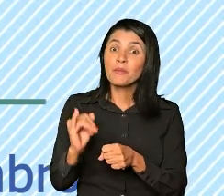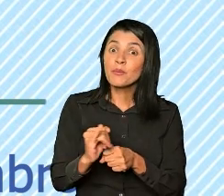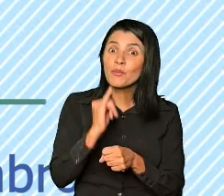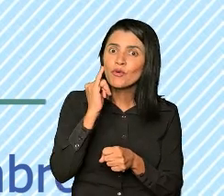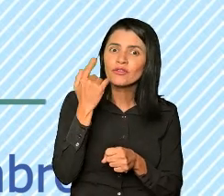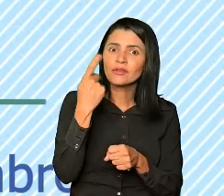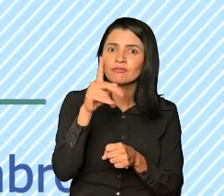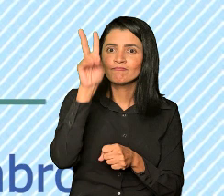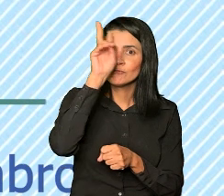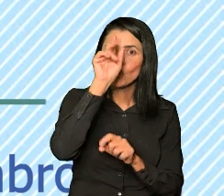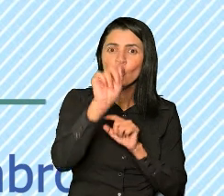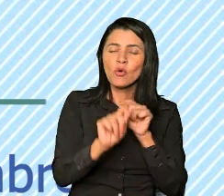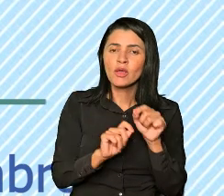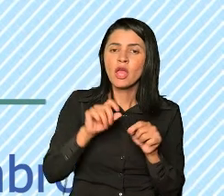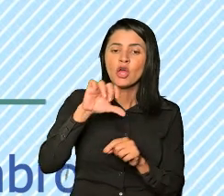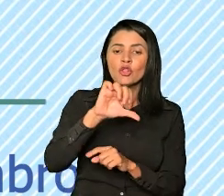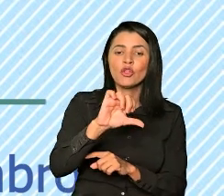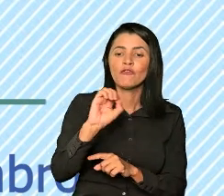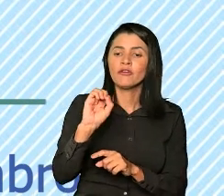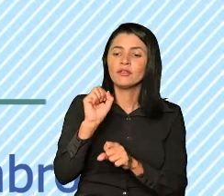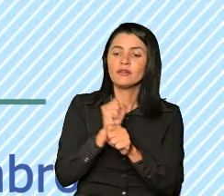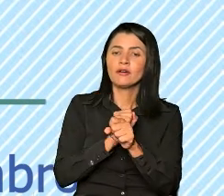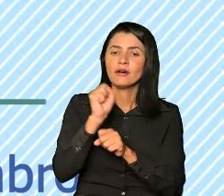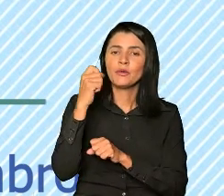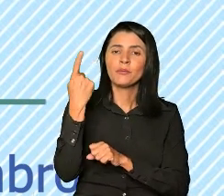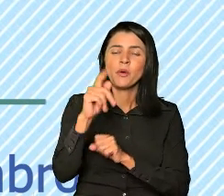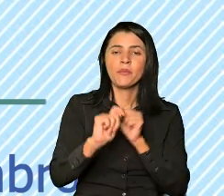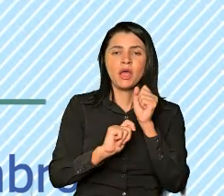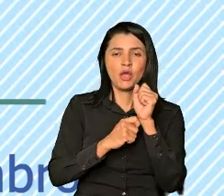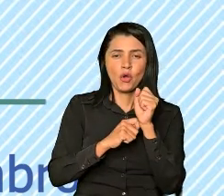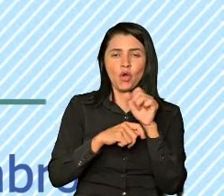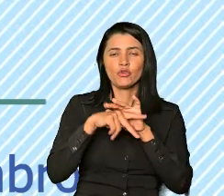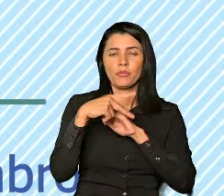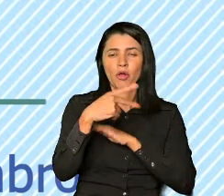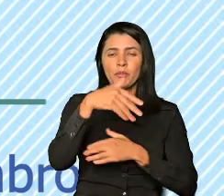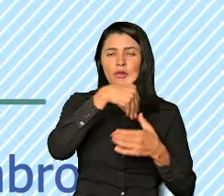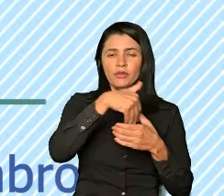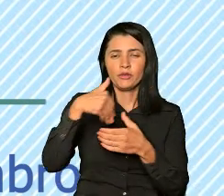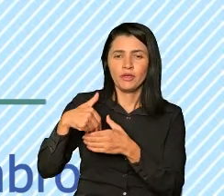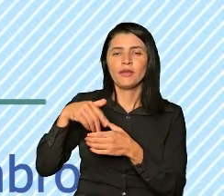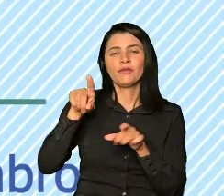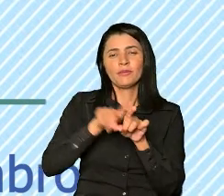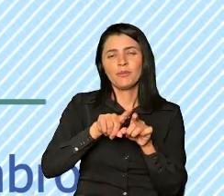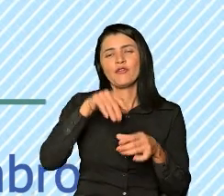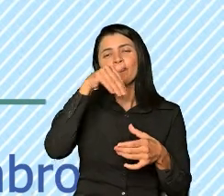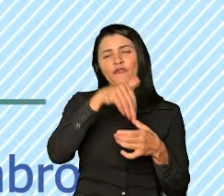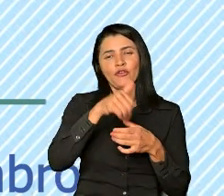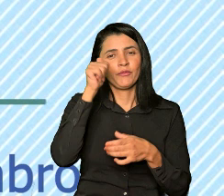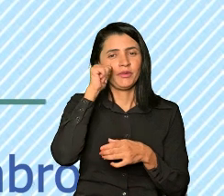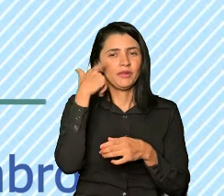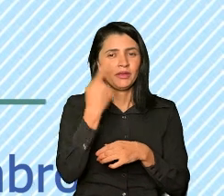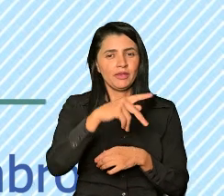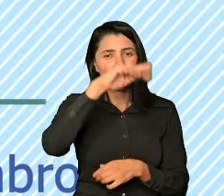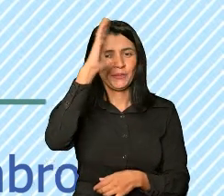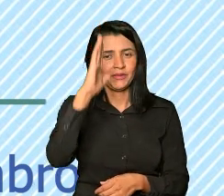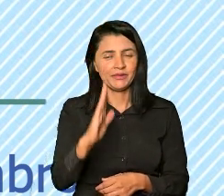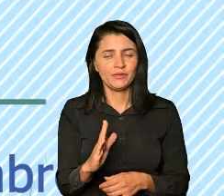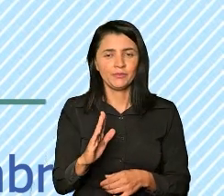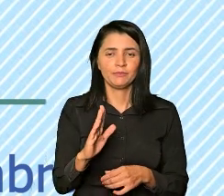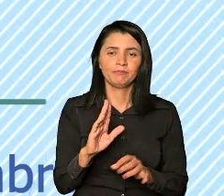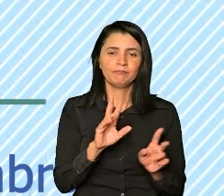efeméride histórica, os 90 anos do Código Eleitoral e do voto feminino no Brasil. Passando.